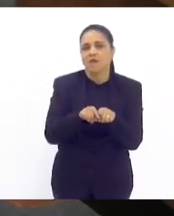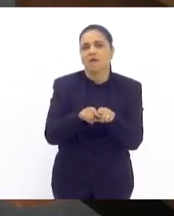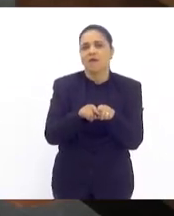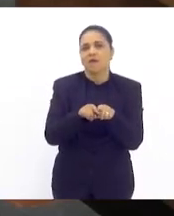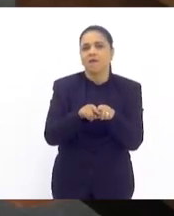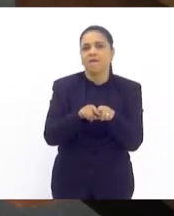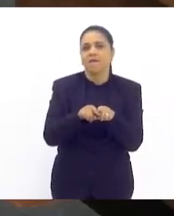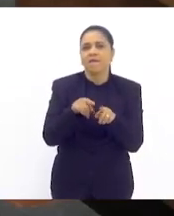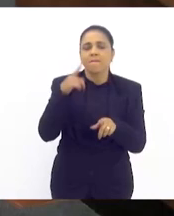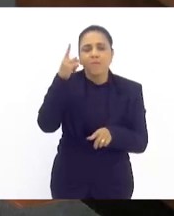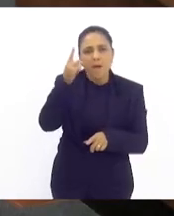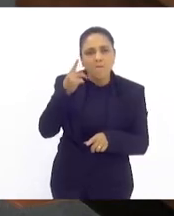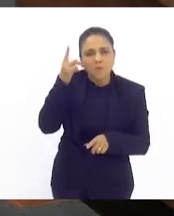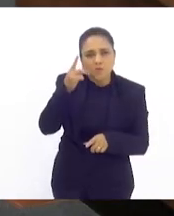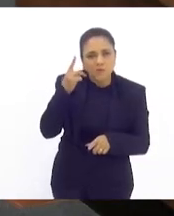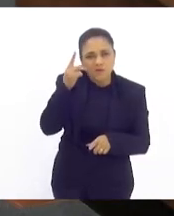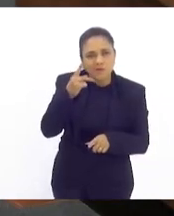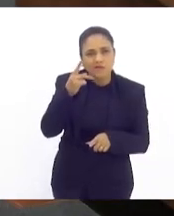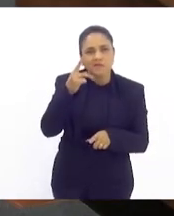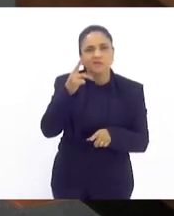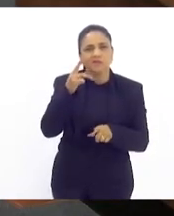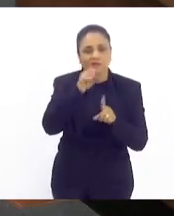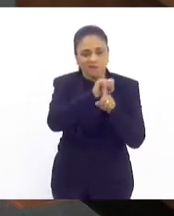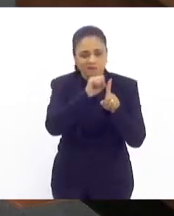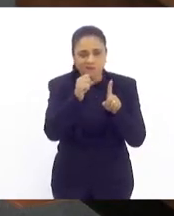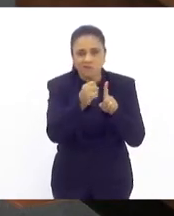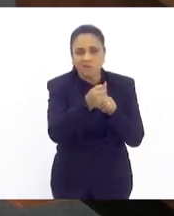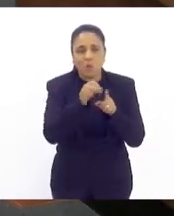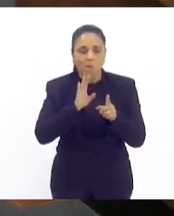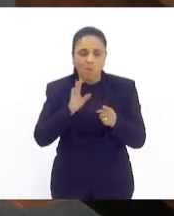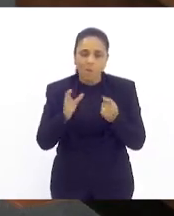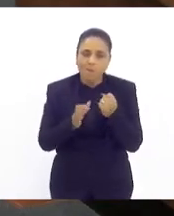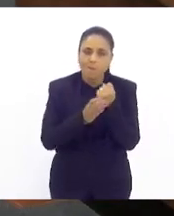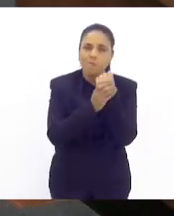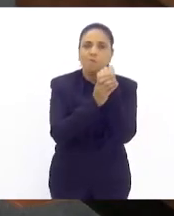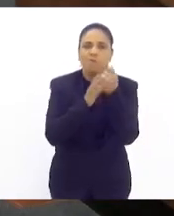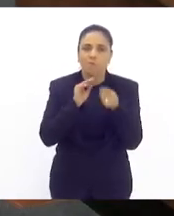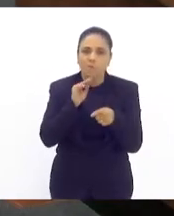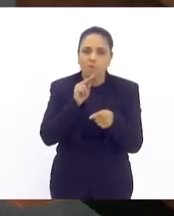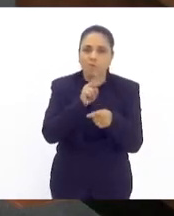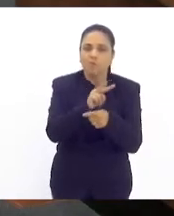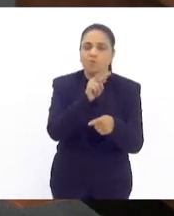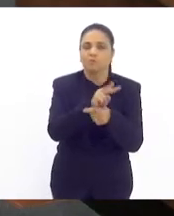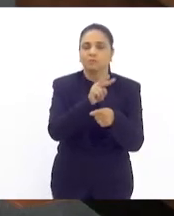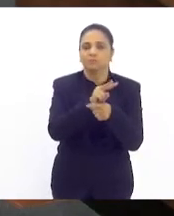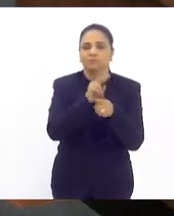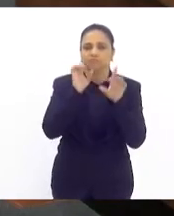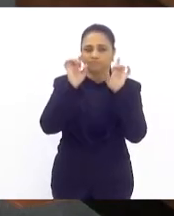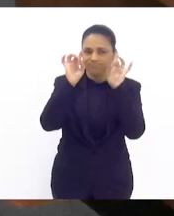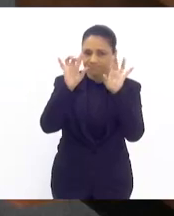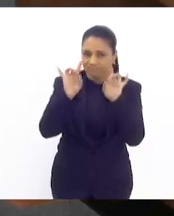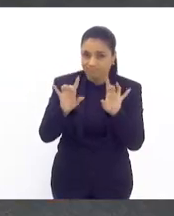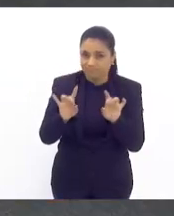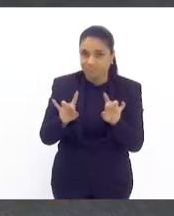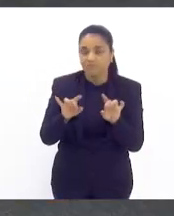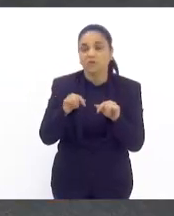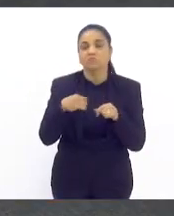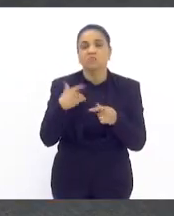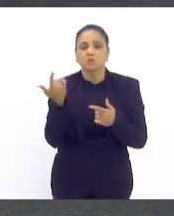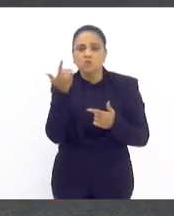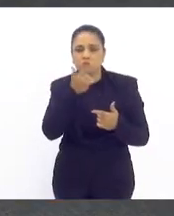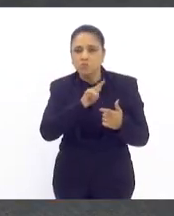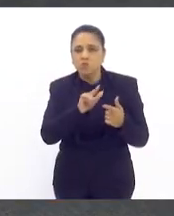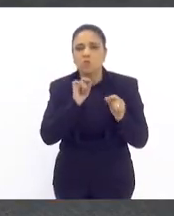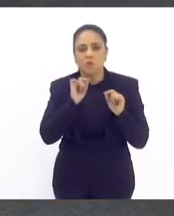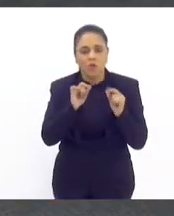dentro da política sócio assistencial na proteção especial é lá que a gente tem que buscar a garantia